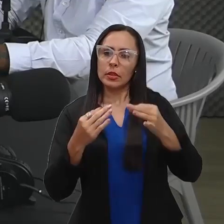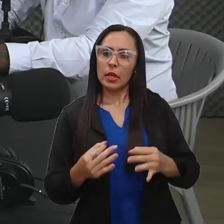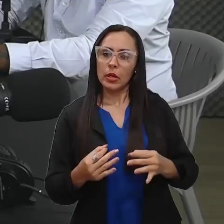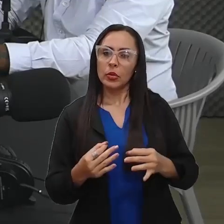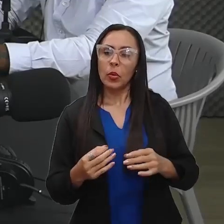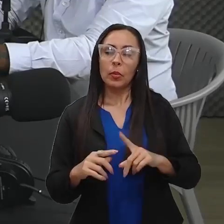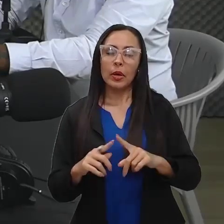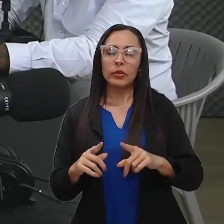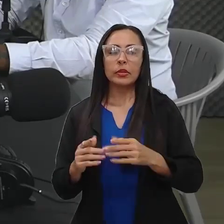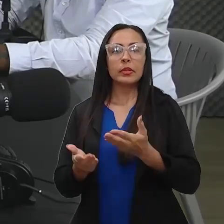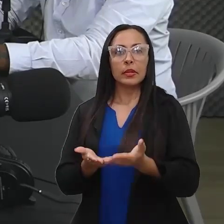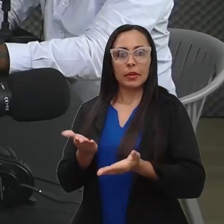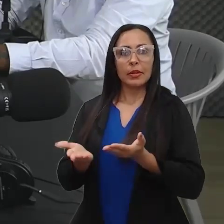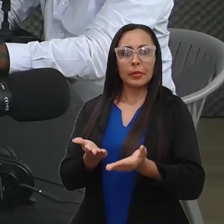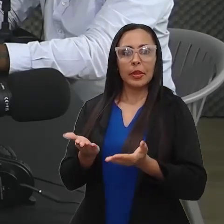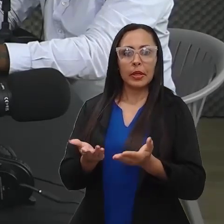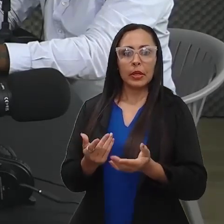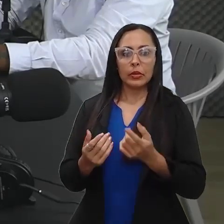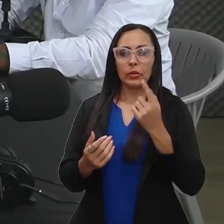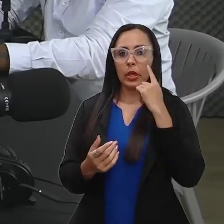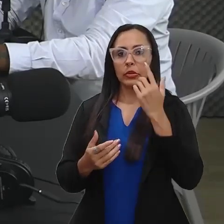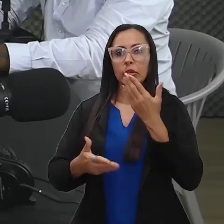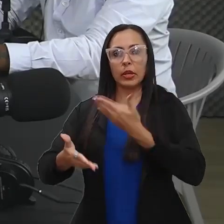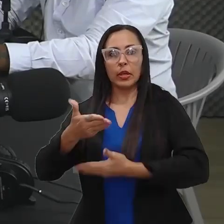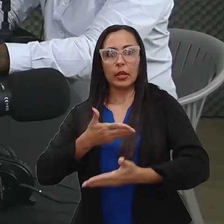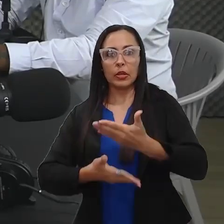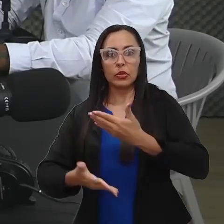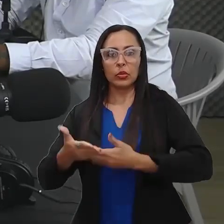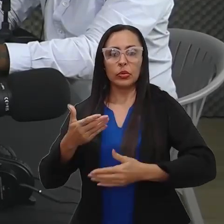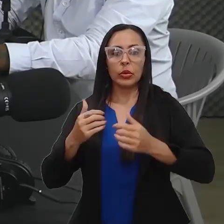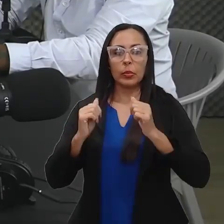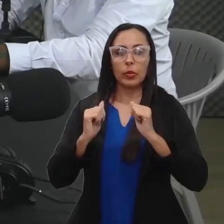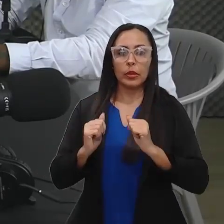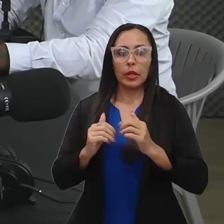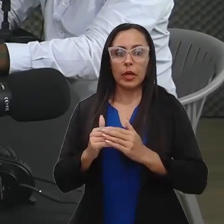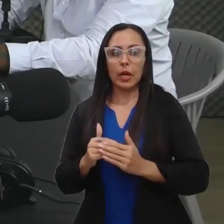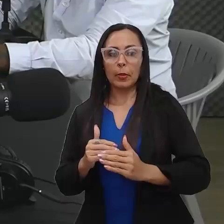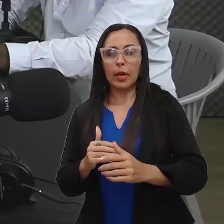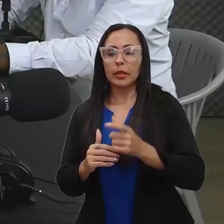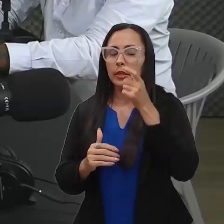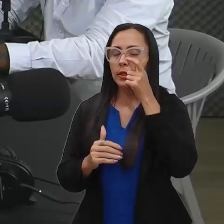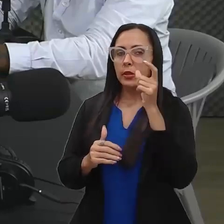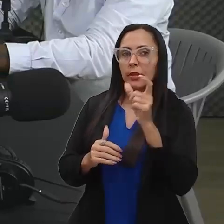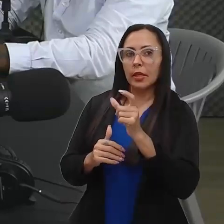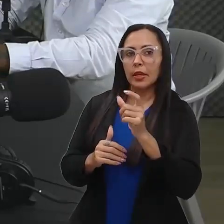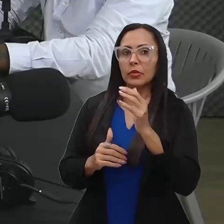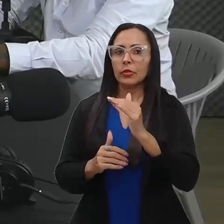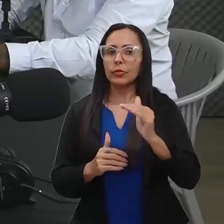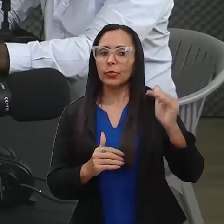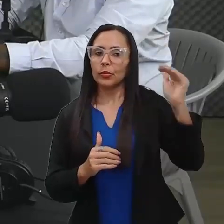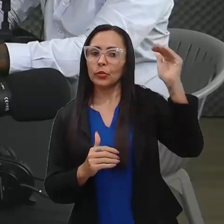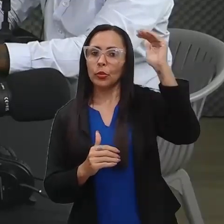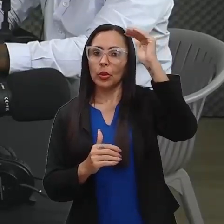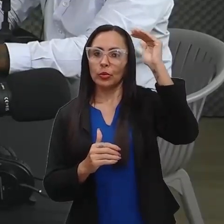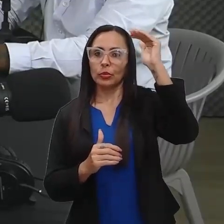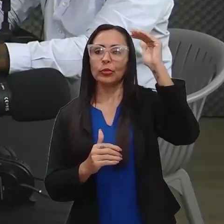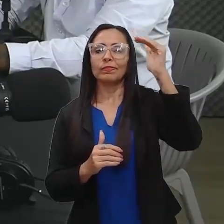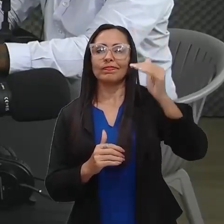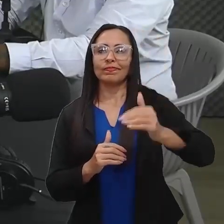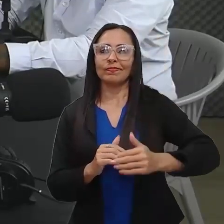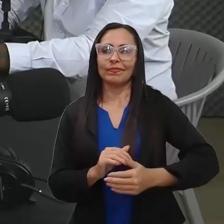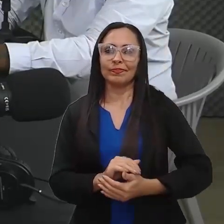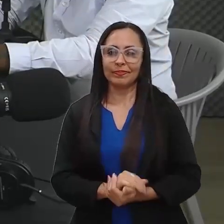que esse tratamento, né, do ponto de vista das relações de poder, se dá a partir do interesse do adulto, da conveniência do